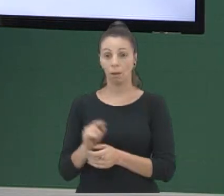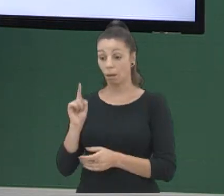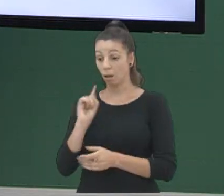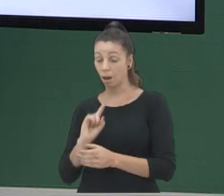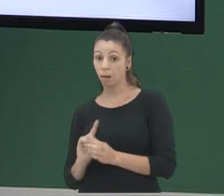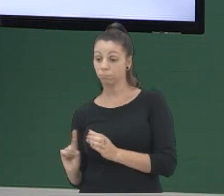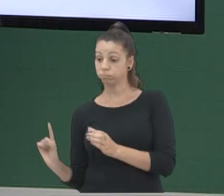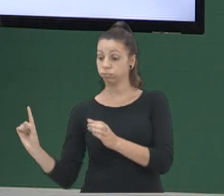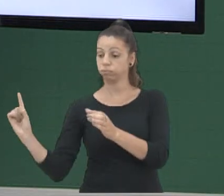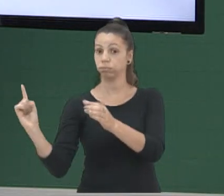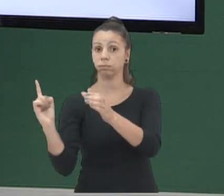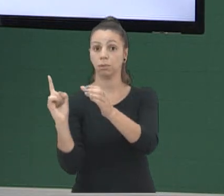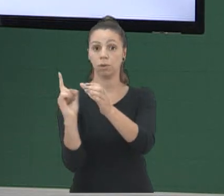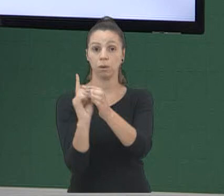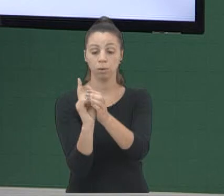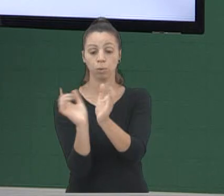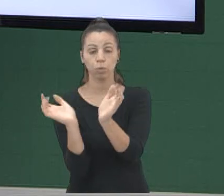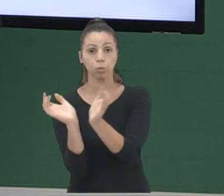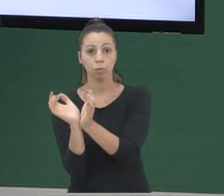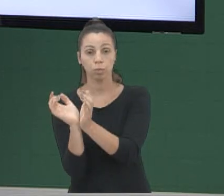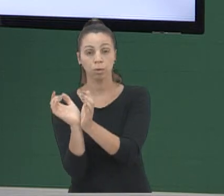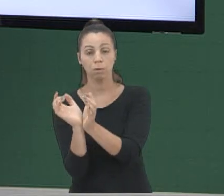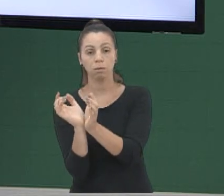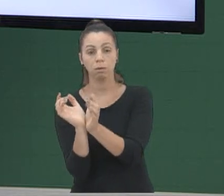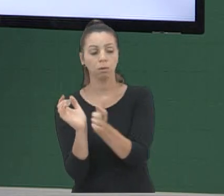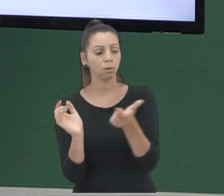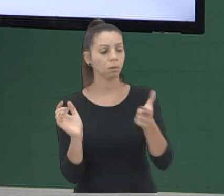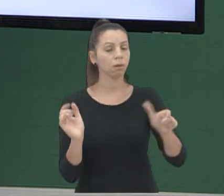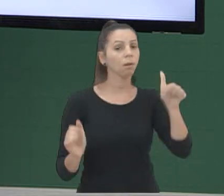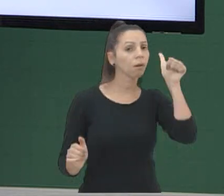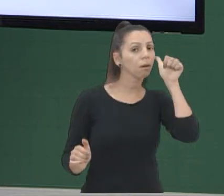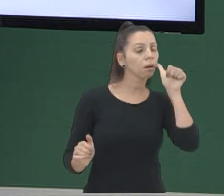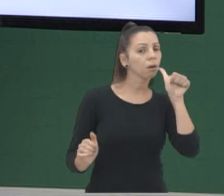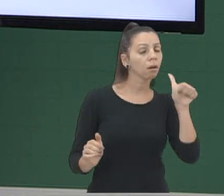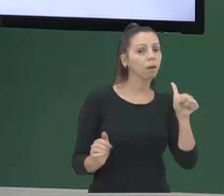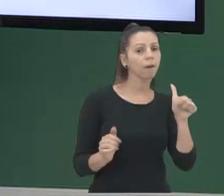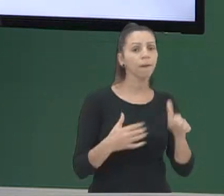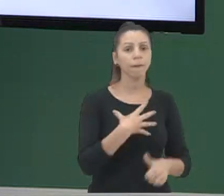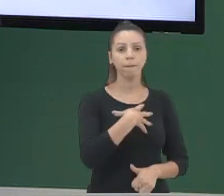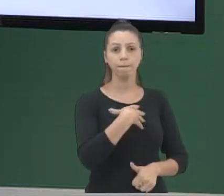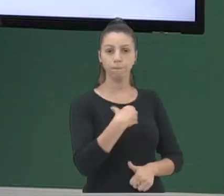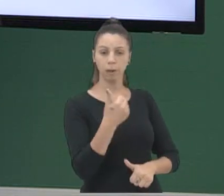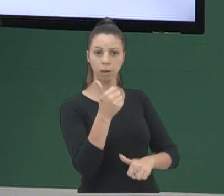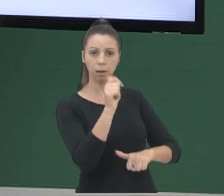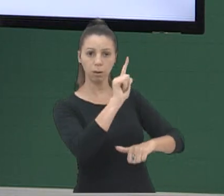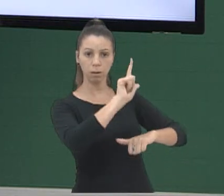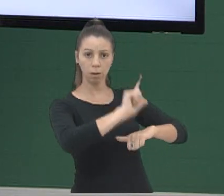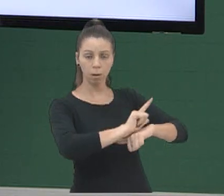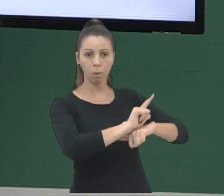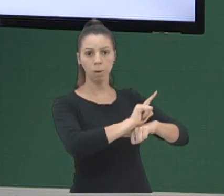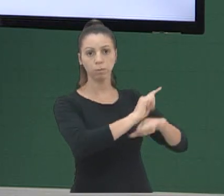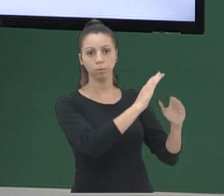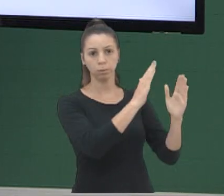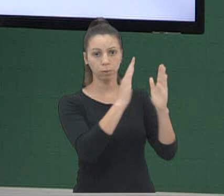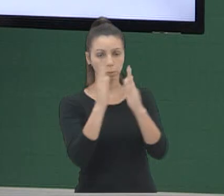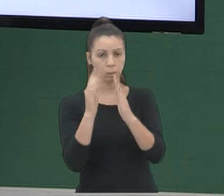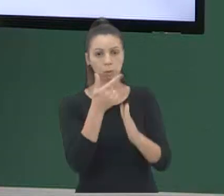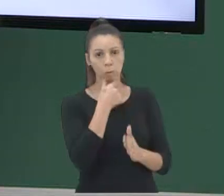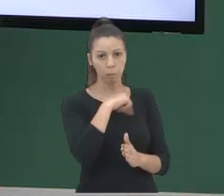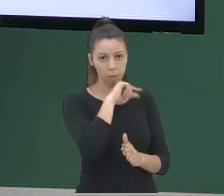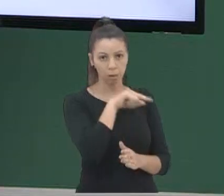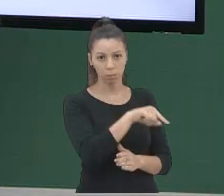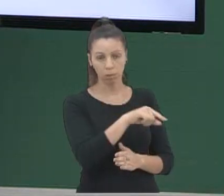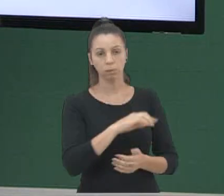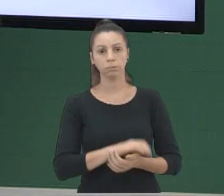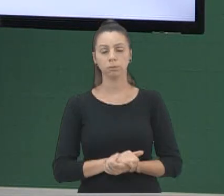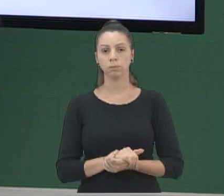grupo e que essa garota, filha do dono da livraria, não faz parte do grupo. Se você quiser colocar